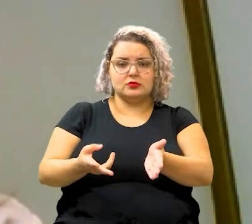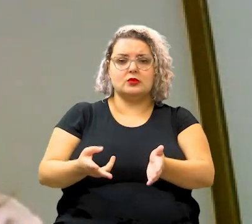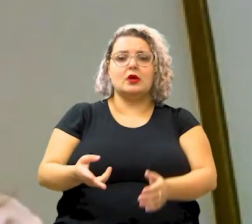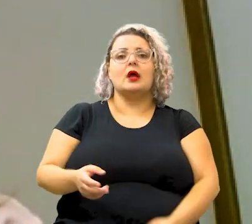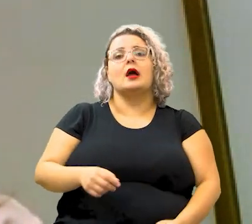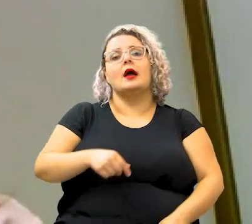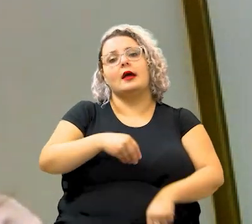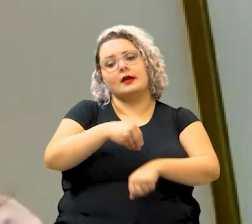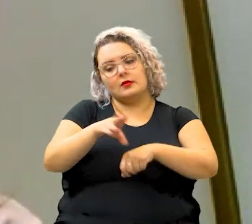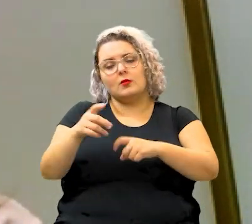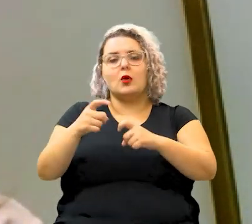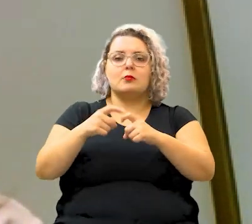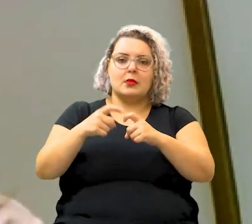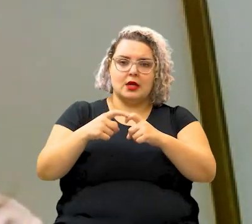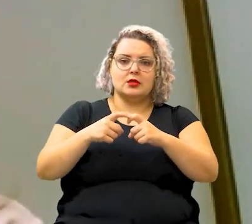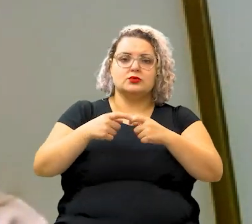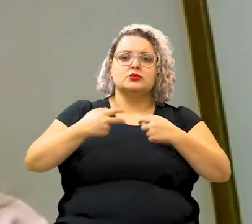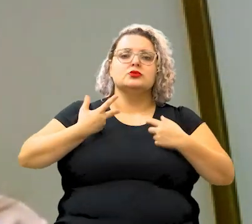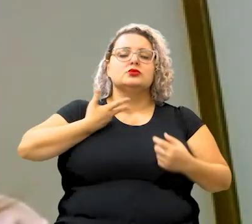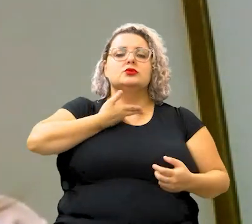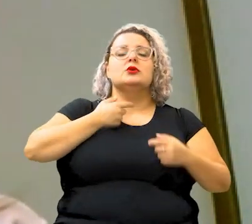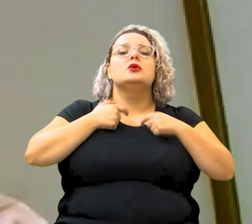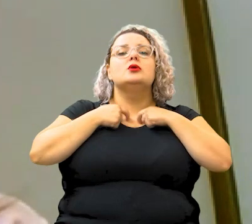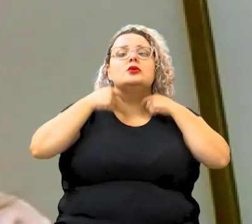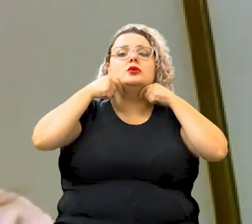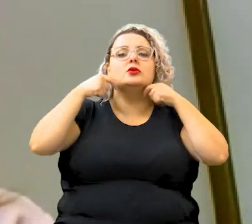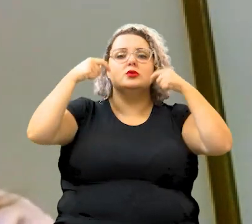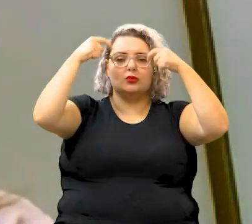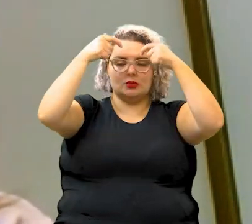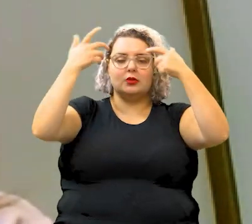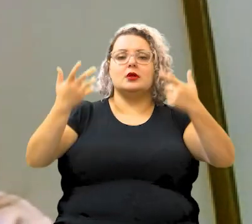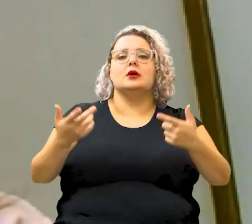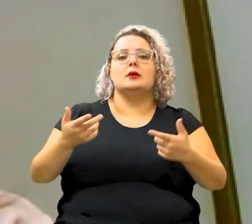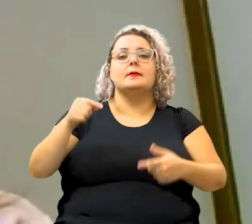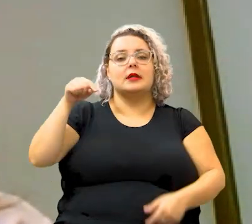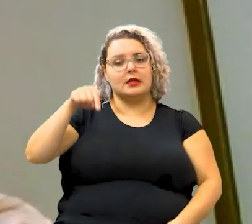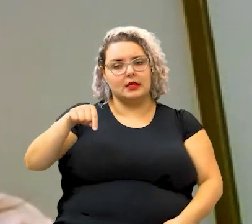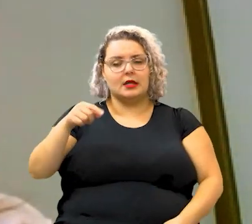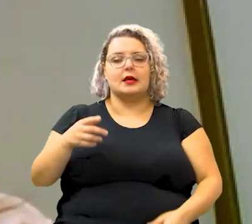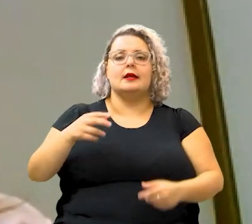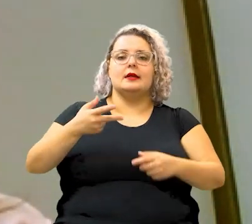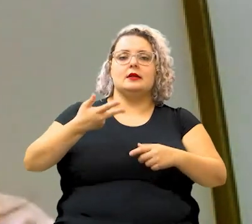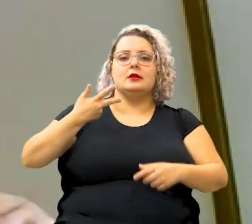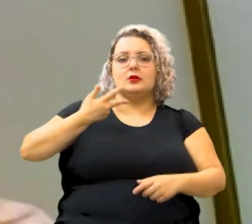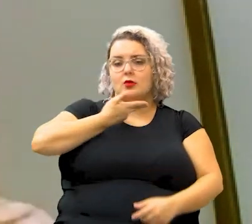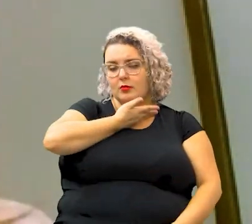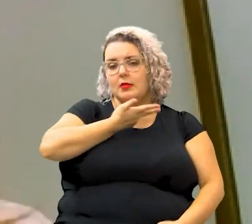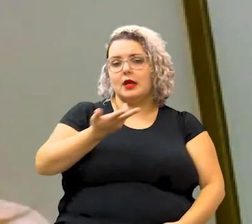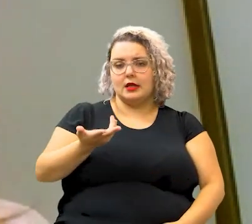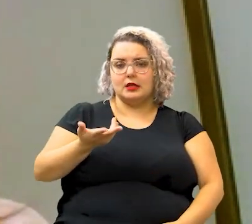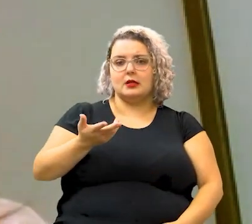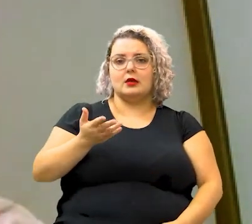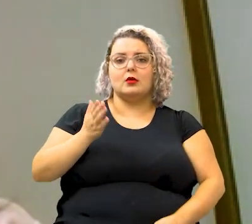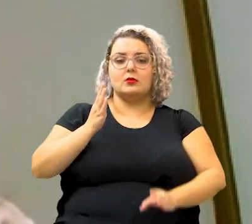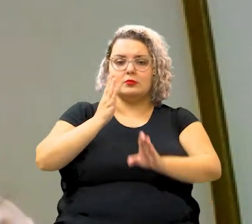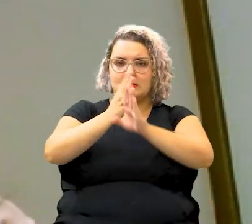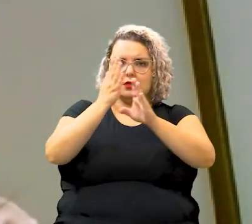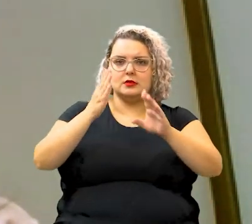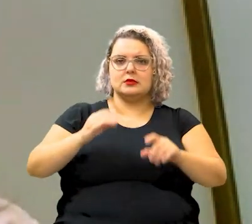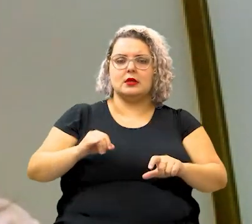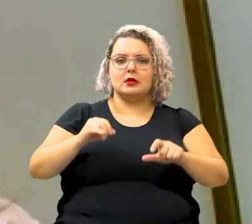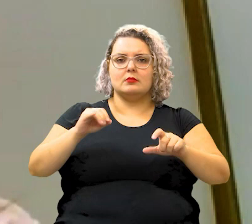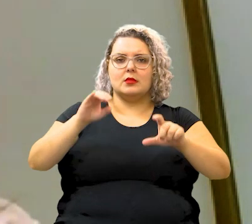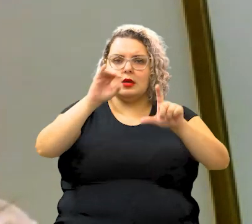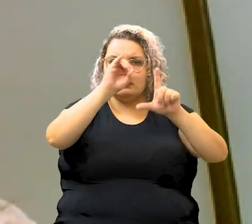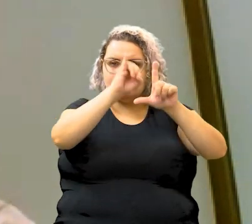cabeça e pescoço, da nossa confiança, para que ele opere. Então, a partir do momento que ele faz a imagem e consegue localizar a glândula,